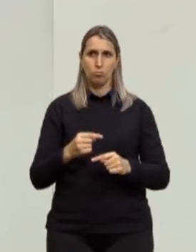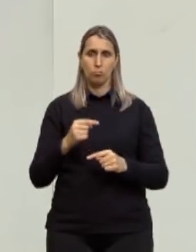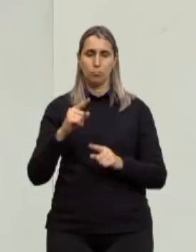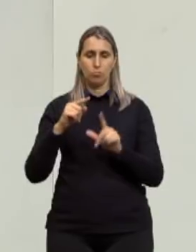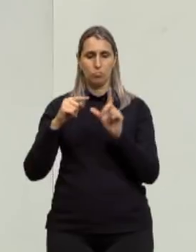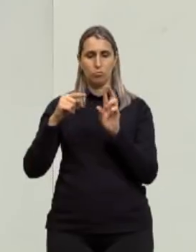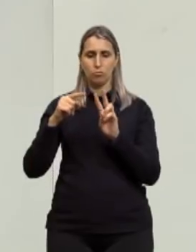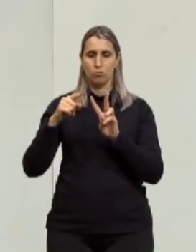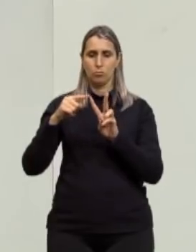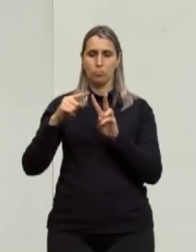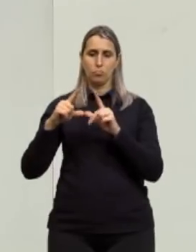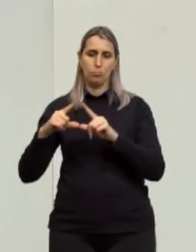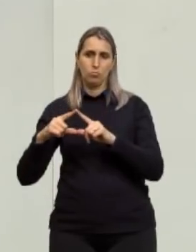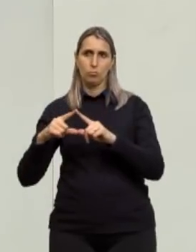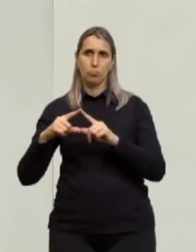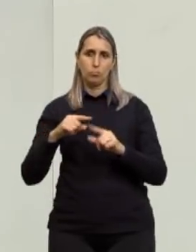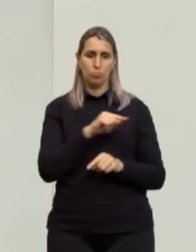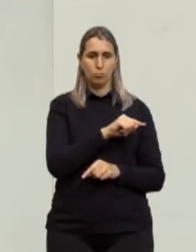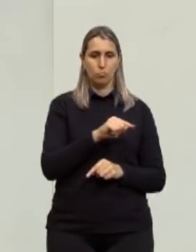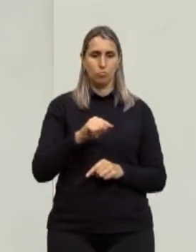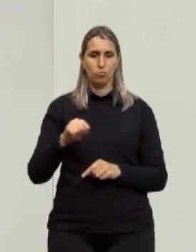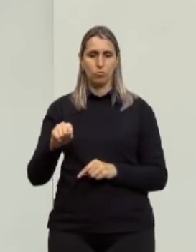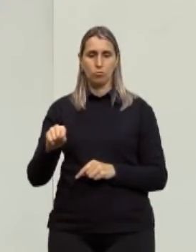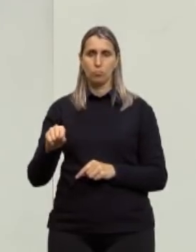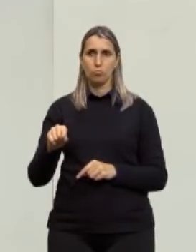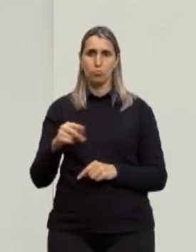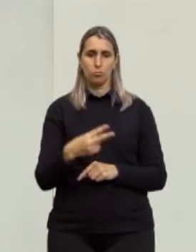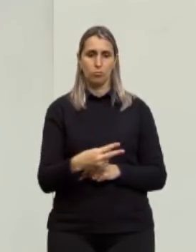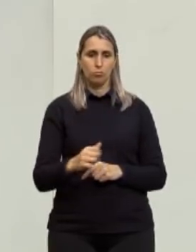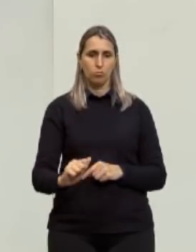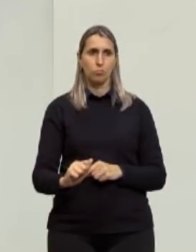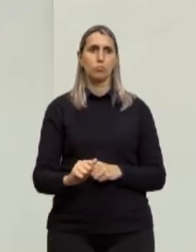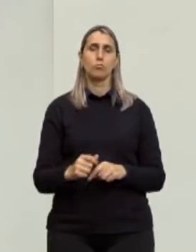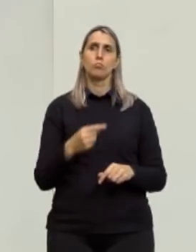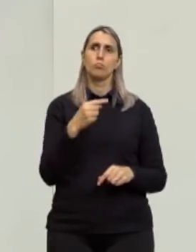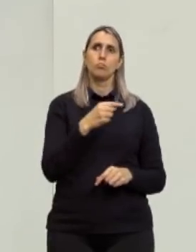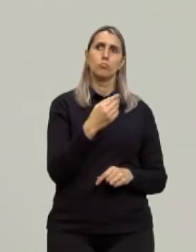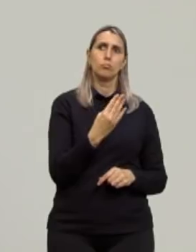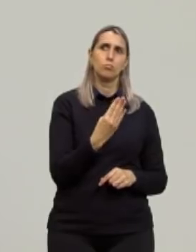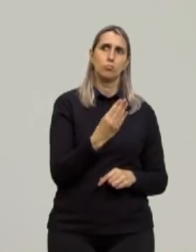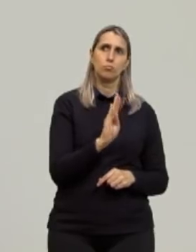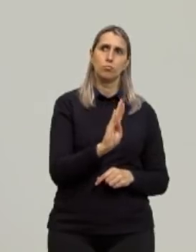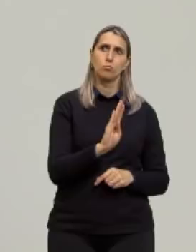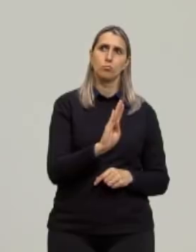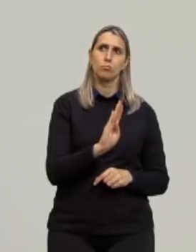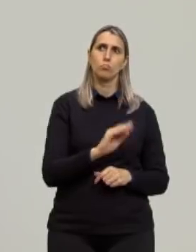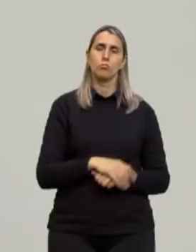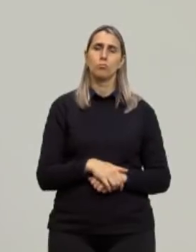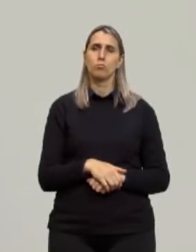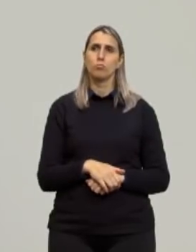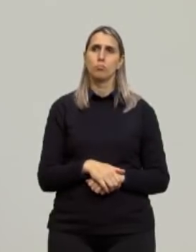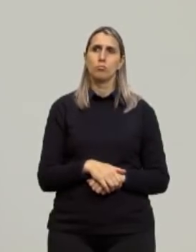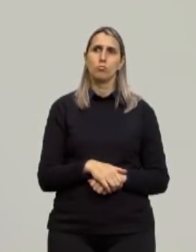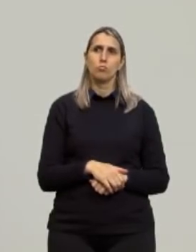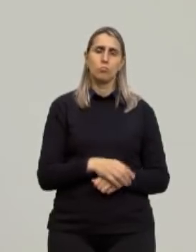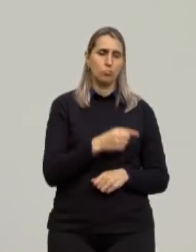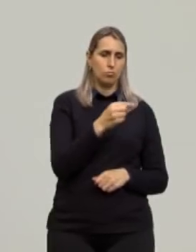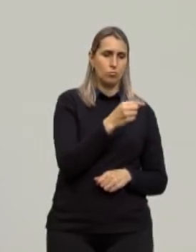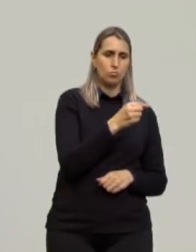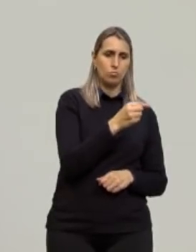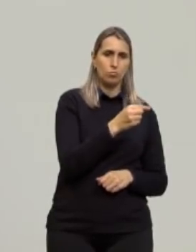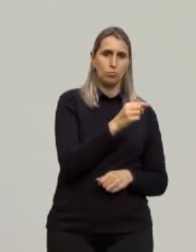delta sobre dois a são - b - que é o da